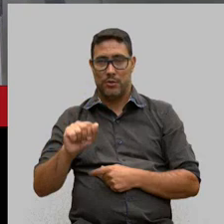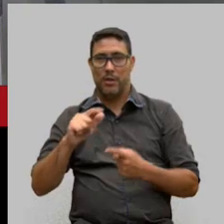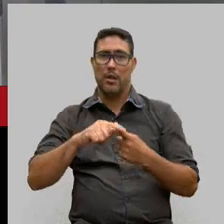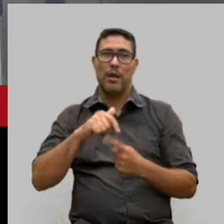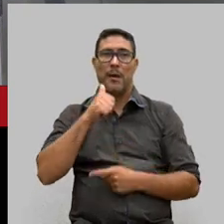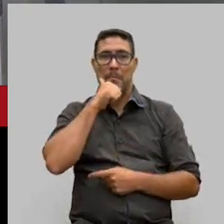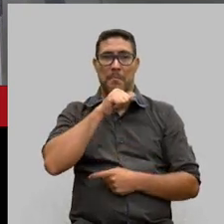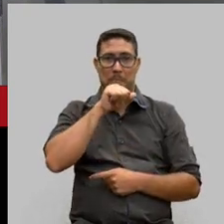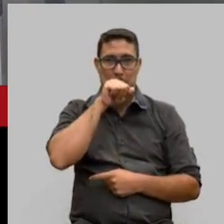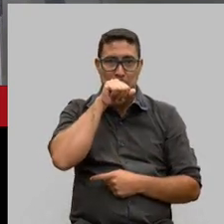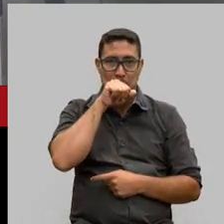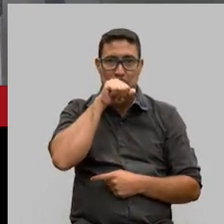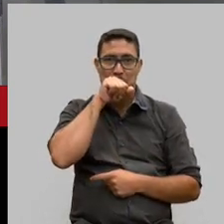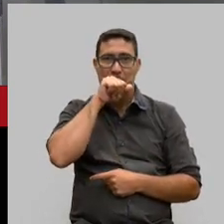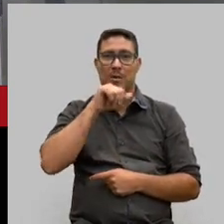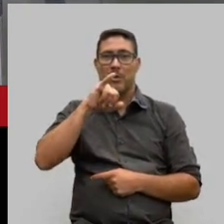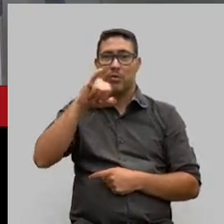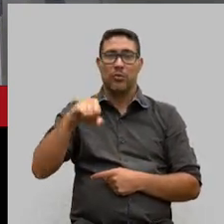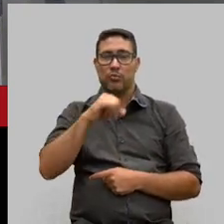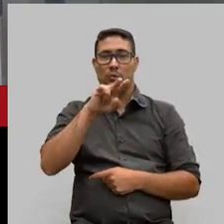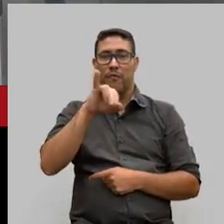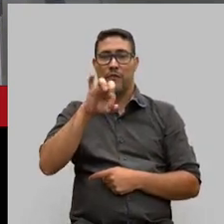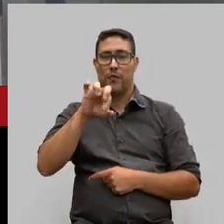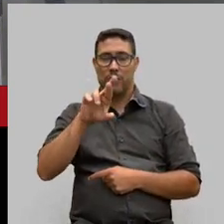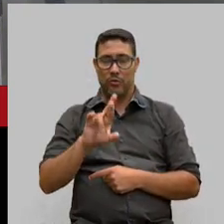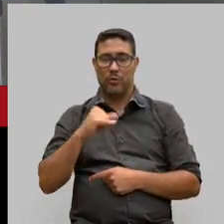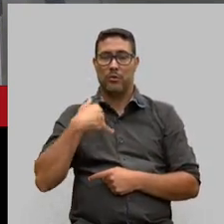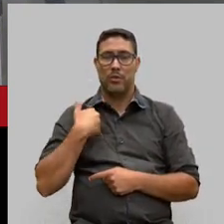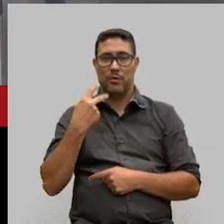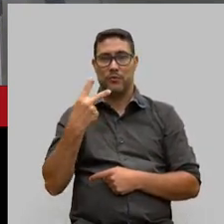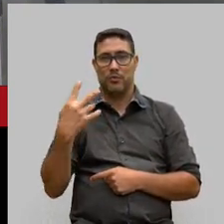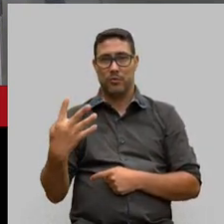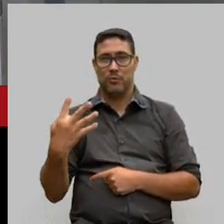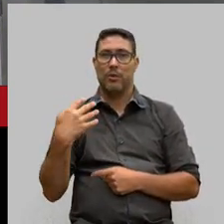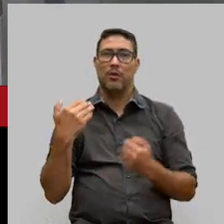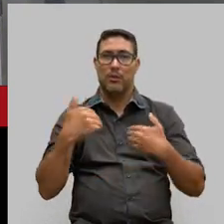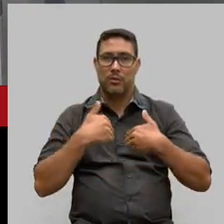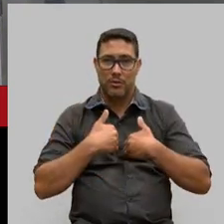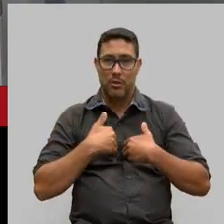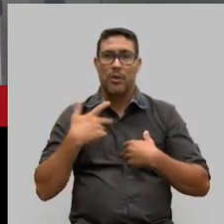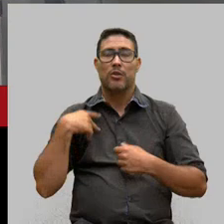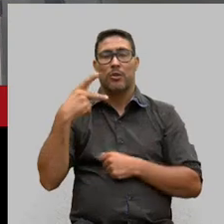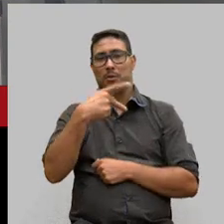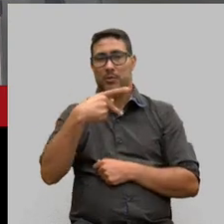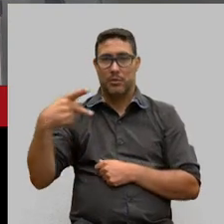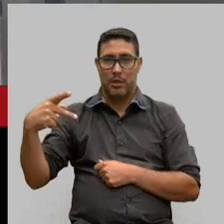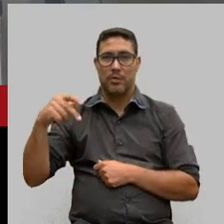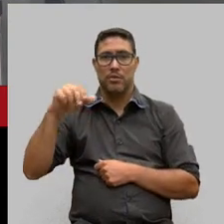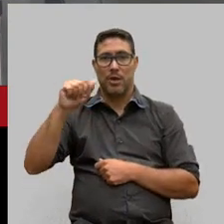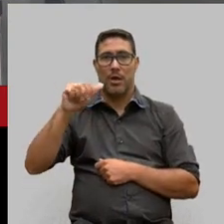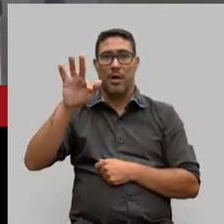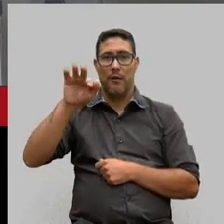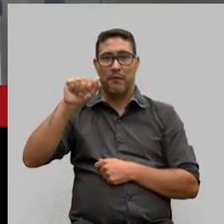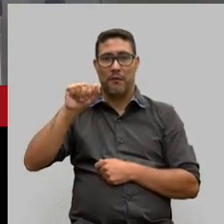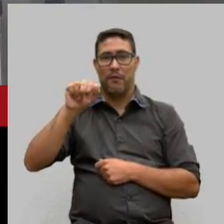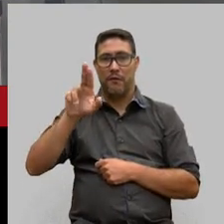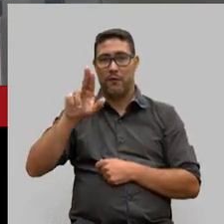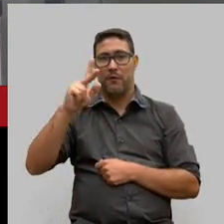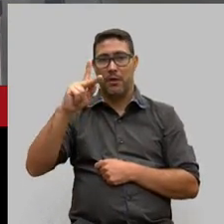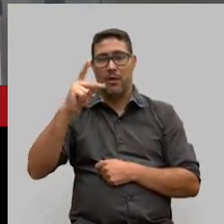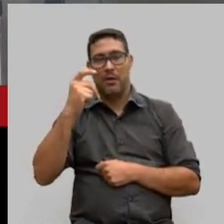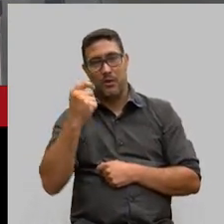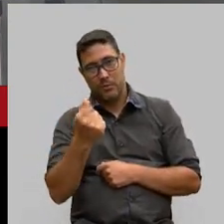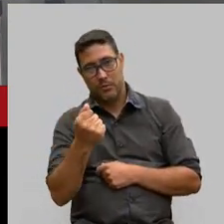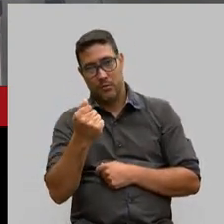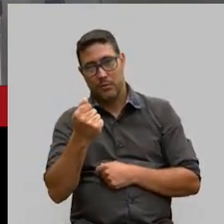anos autista eu sou presidente da fpa de familiares e